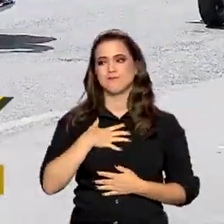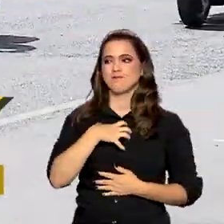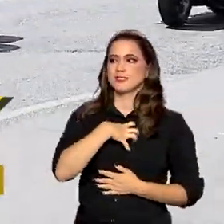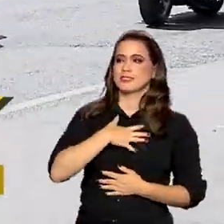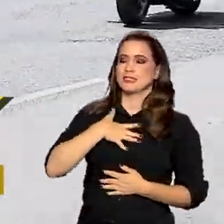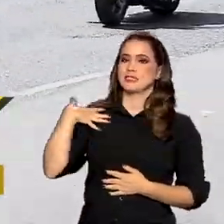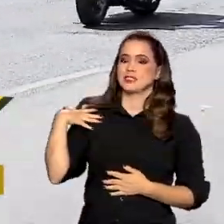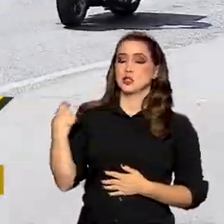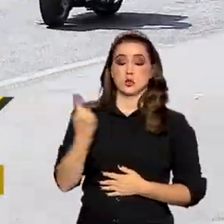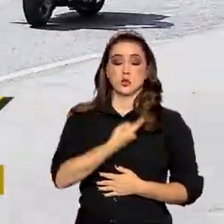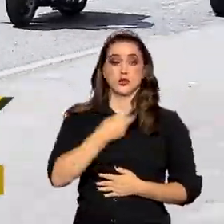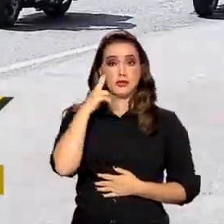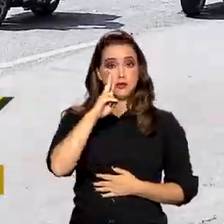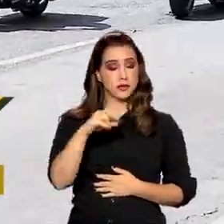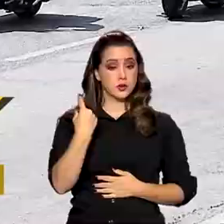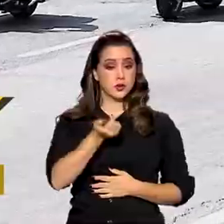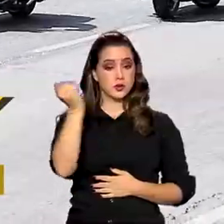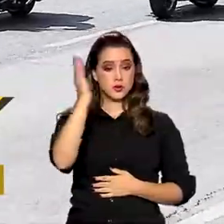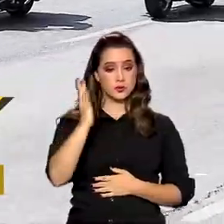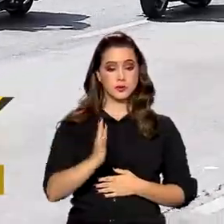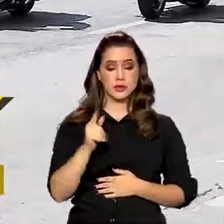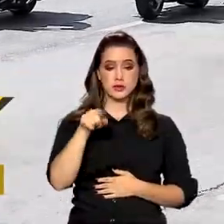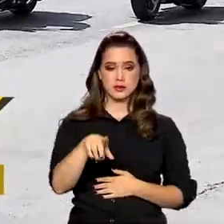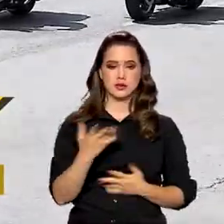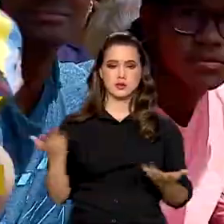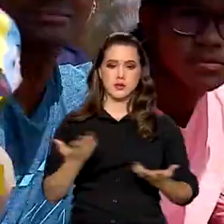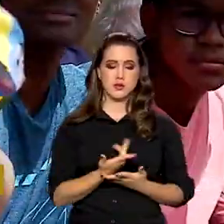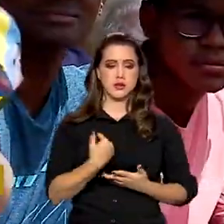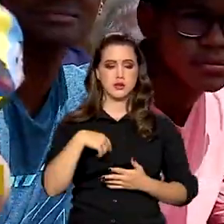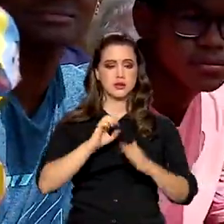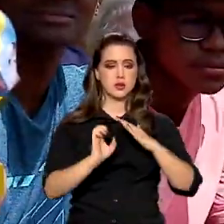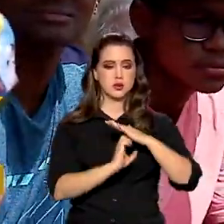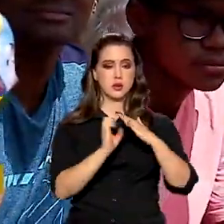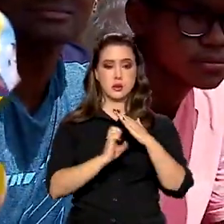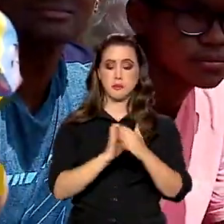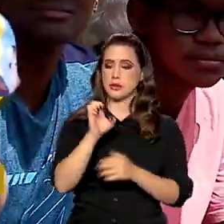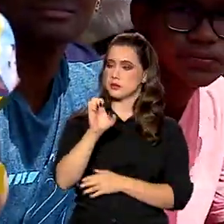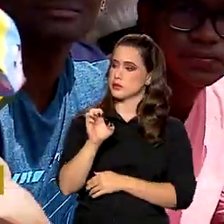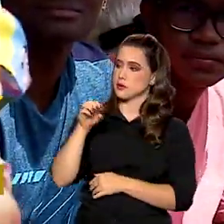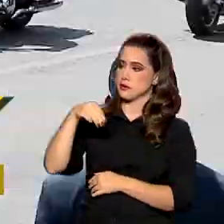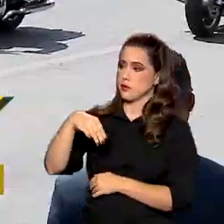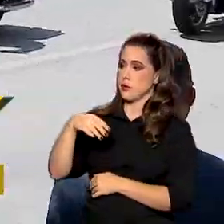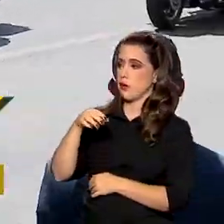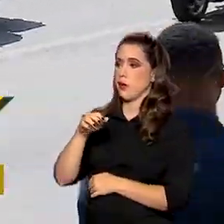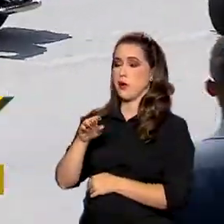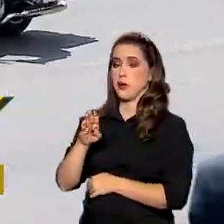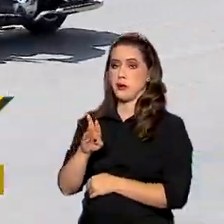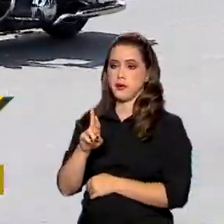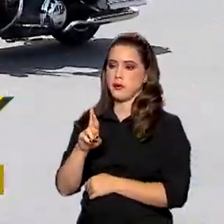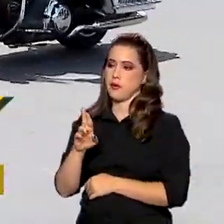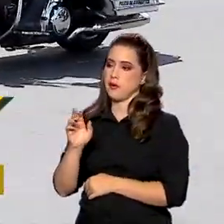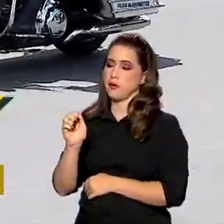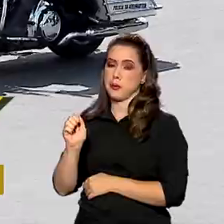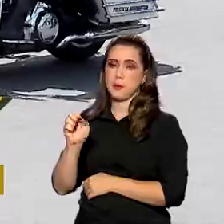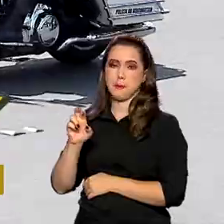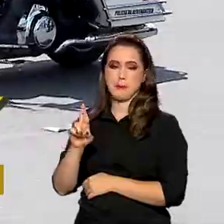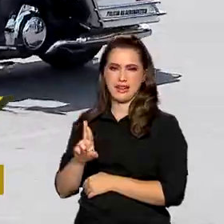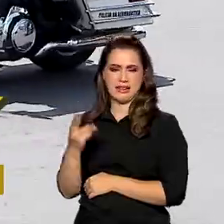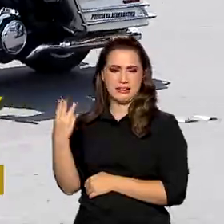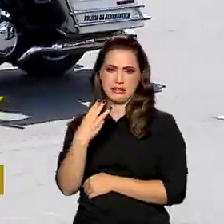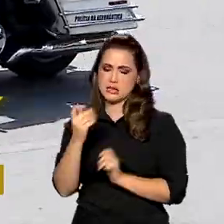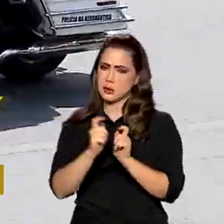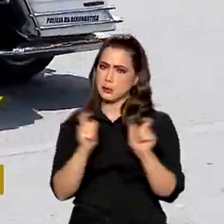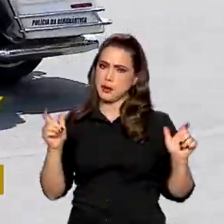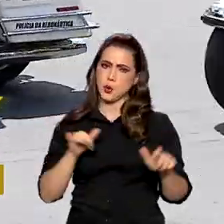o nosso Brasil aí hoje com uma empresa, por exemplo, como a Embraer, né, que é a terceira maior empresa de aviação do mundo,